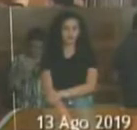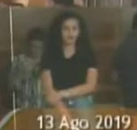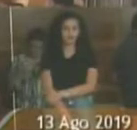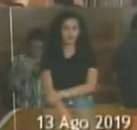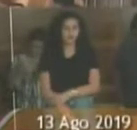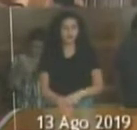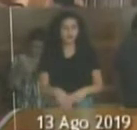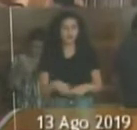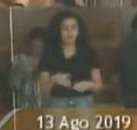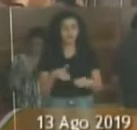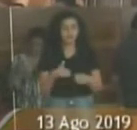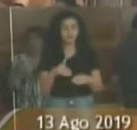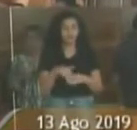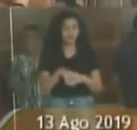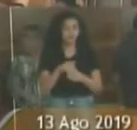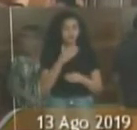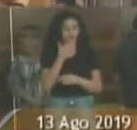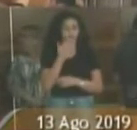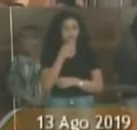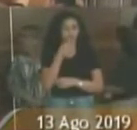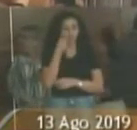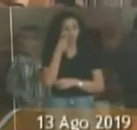Colocar em votação aqui o requerimento verbal